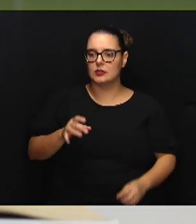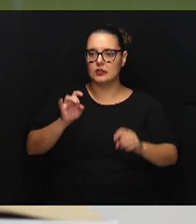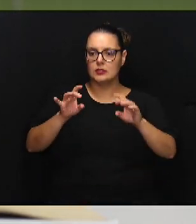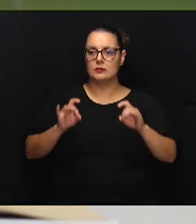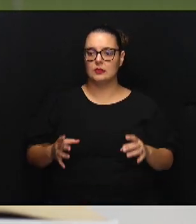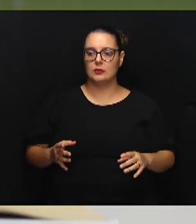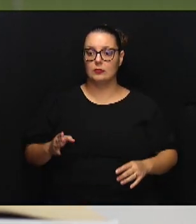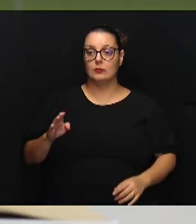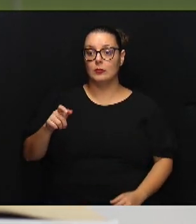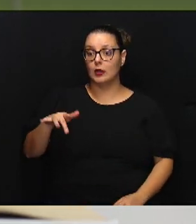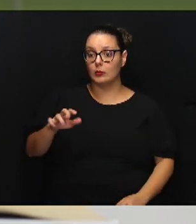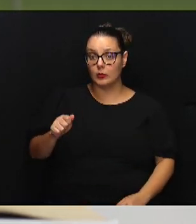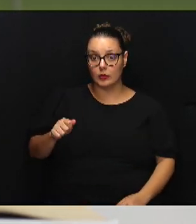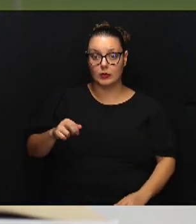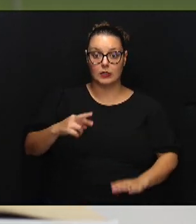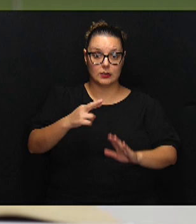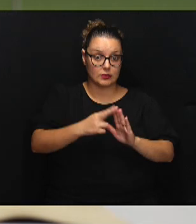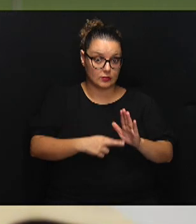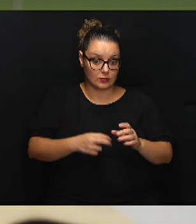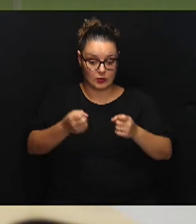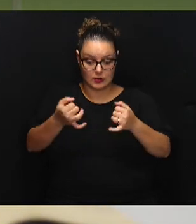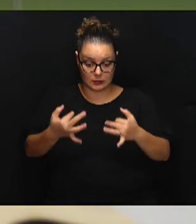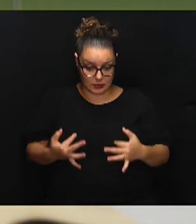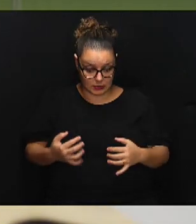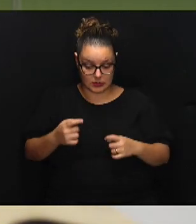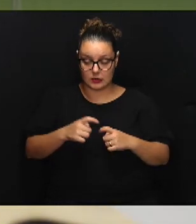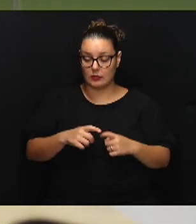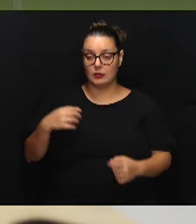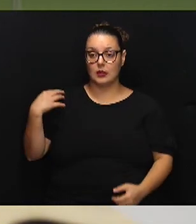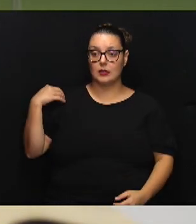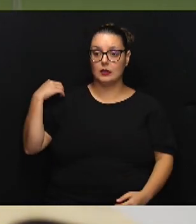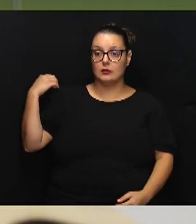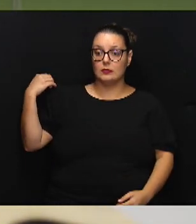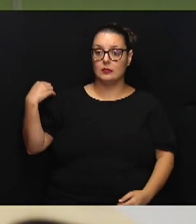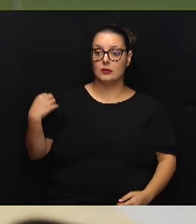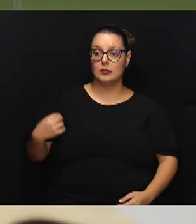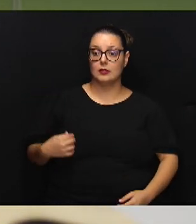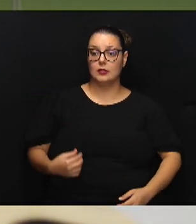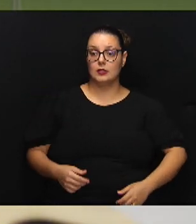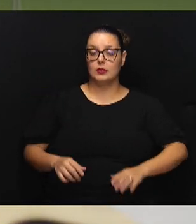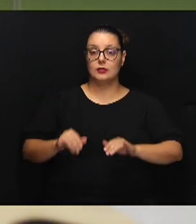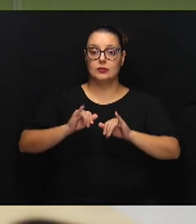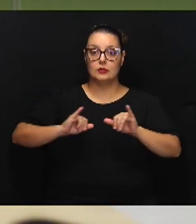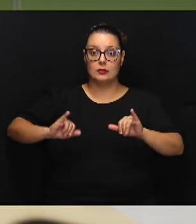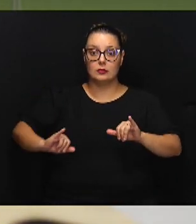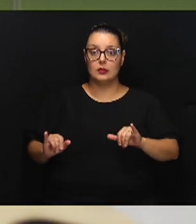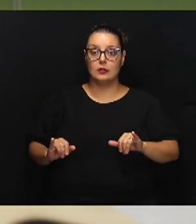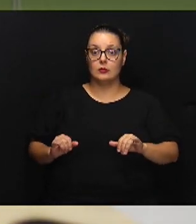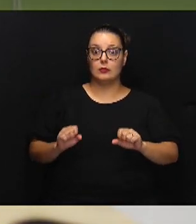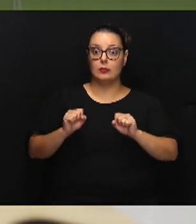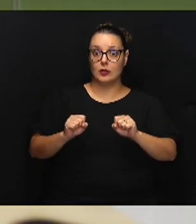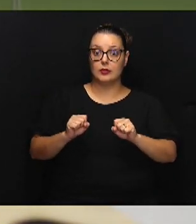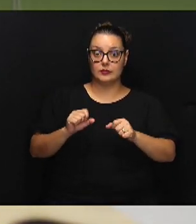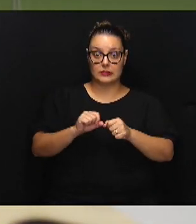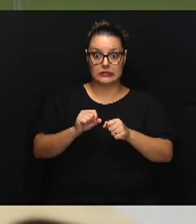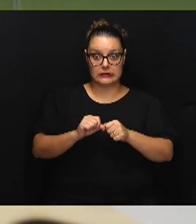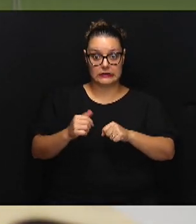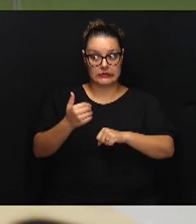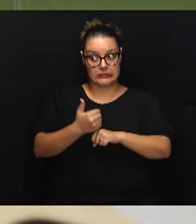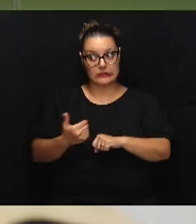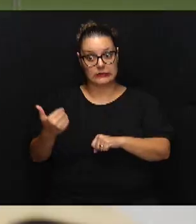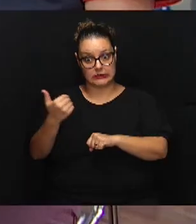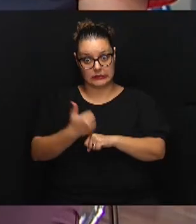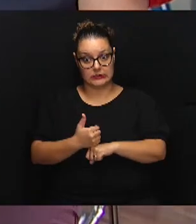de remédio, de uma orientação médica, de uma propaganda que muitas vezes pode levar a um golpe, né? Então, é